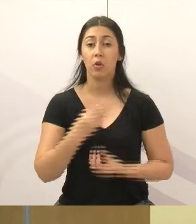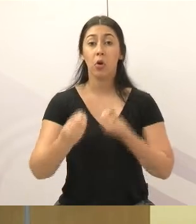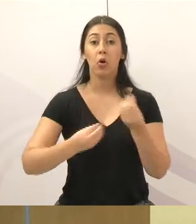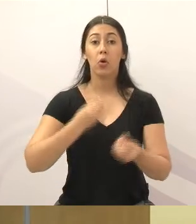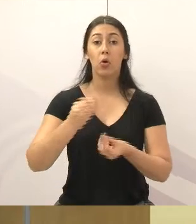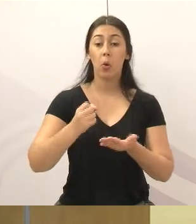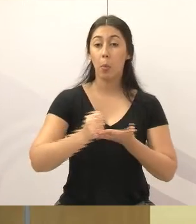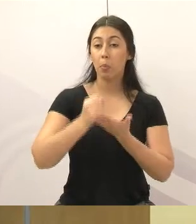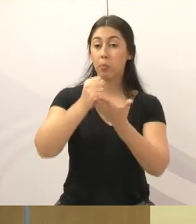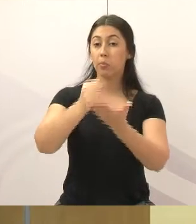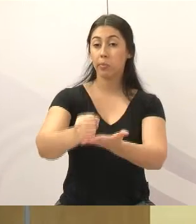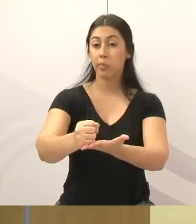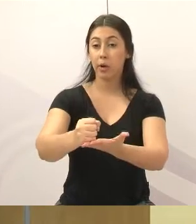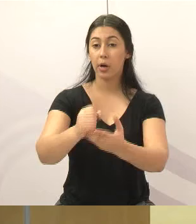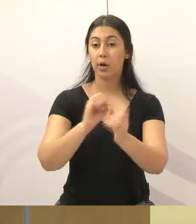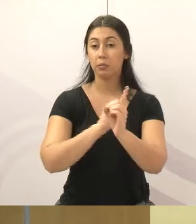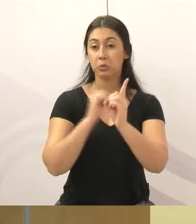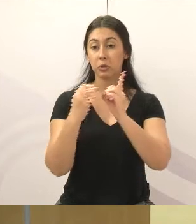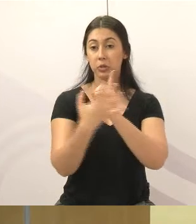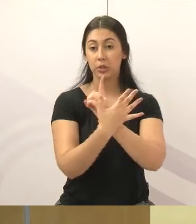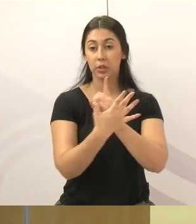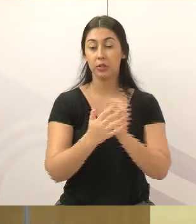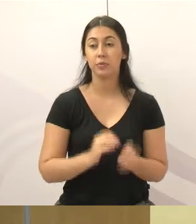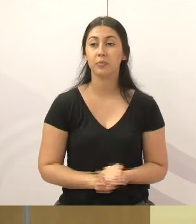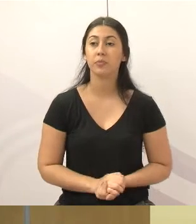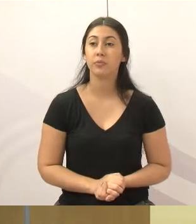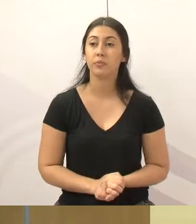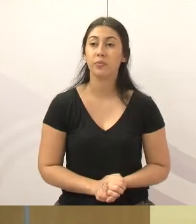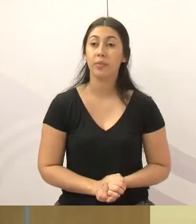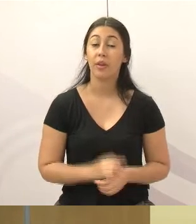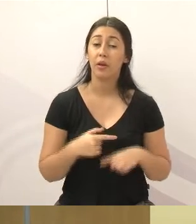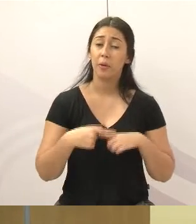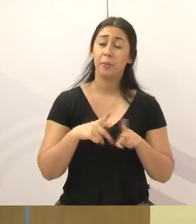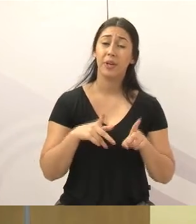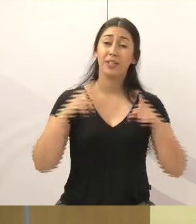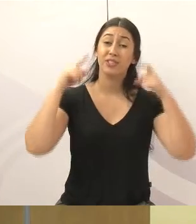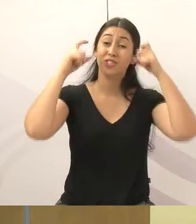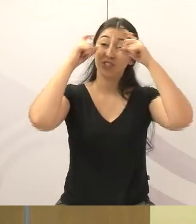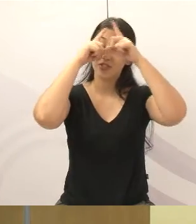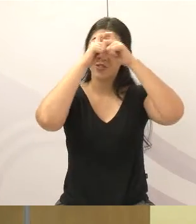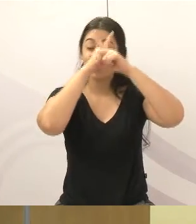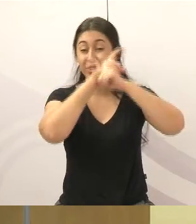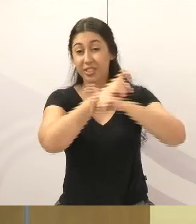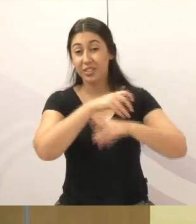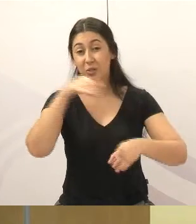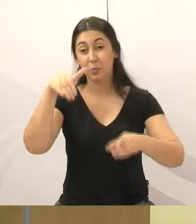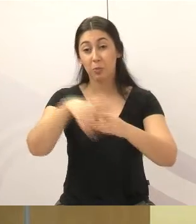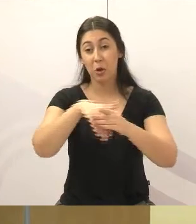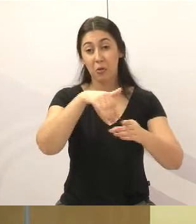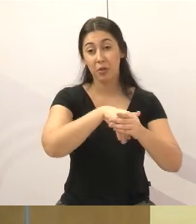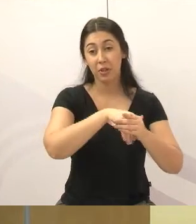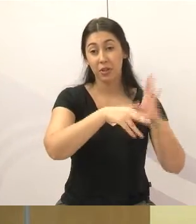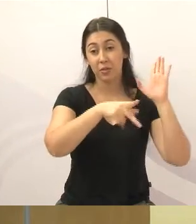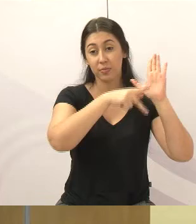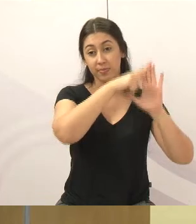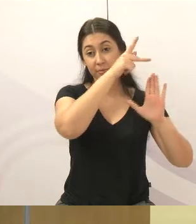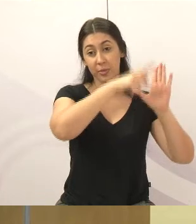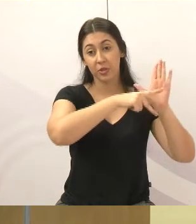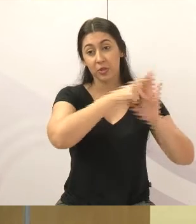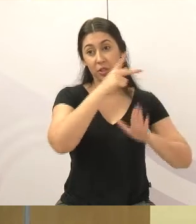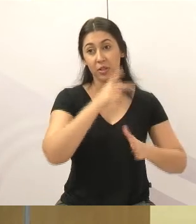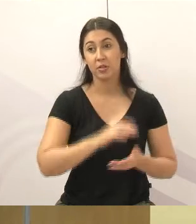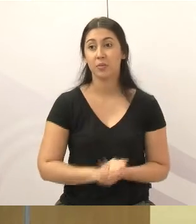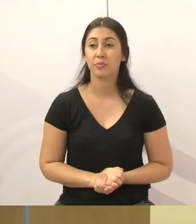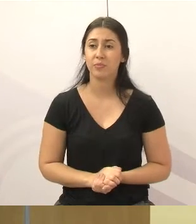um suporte. E aí fica muito difícil você votar em um projeto desse,